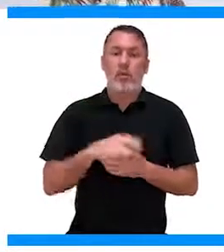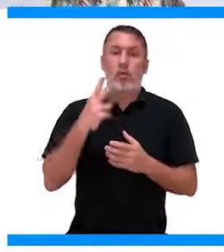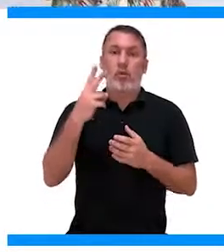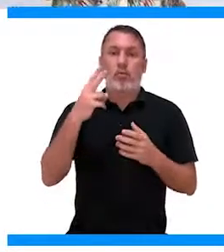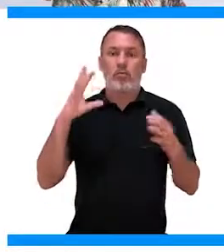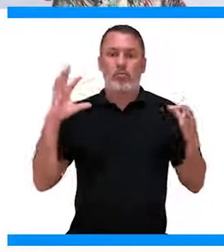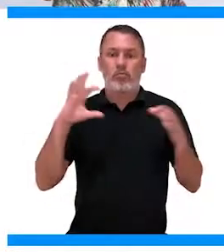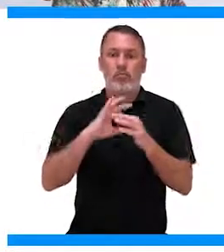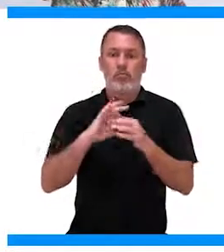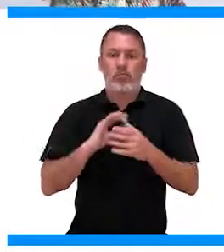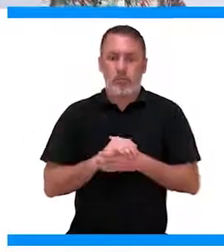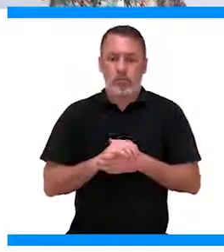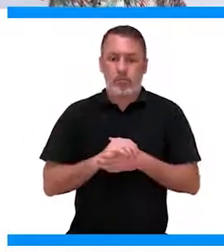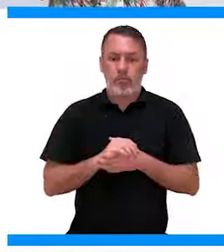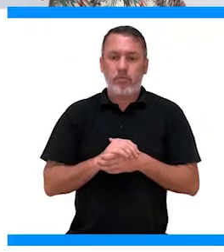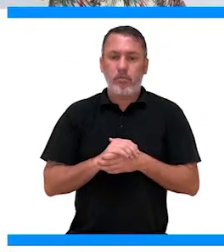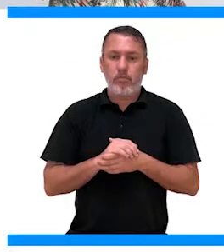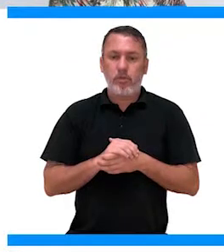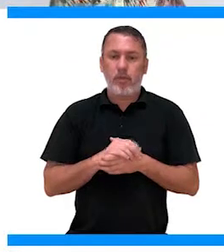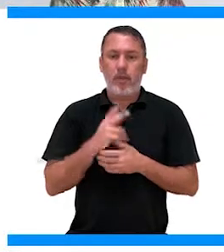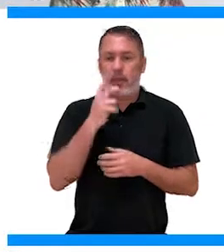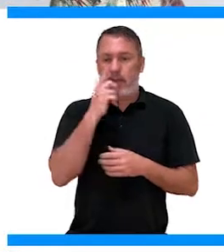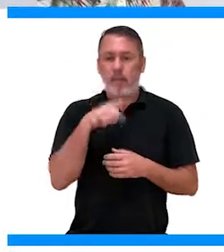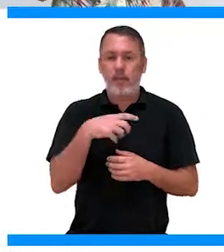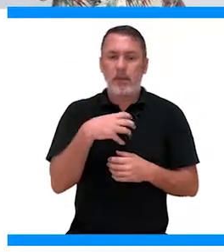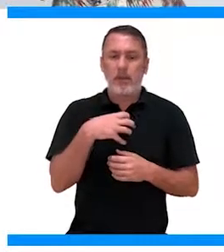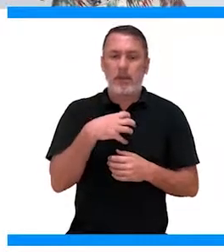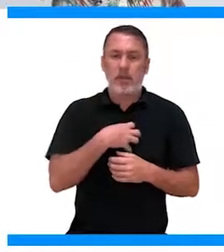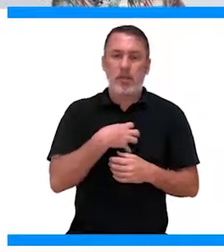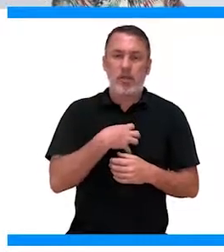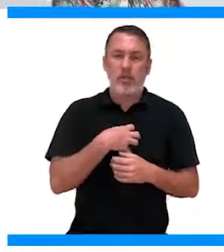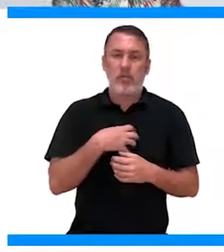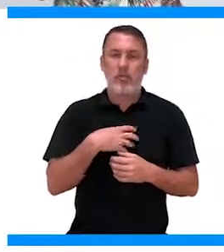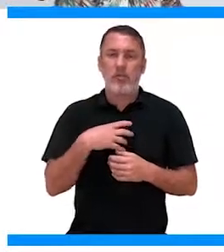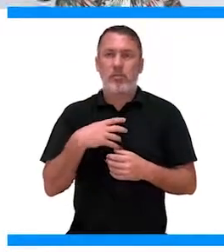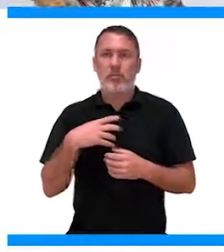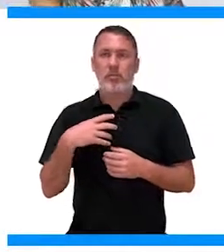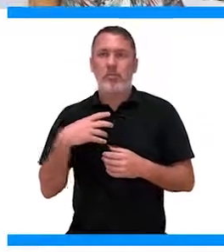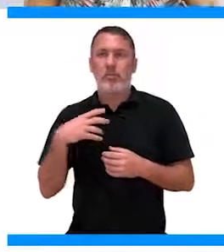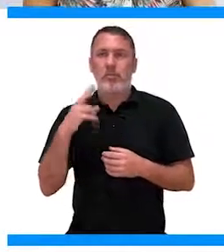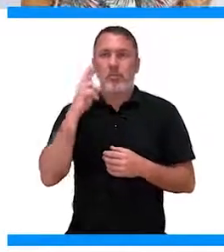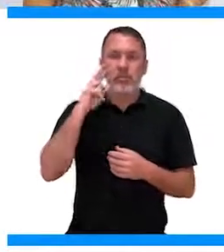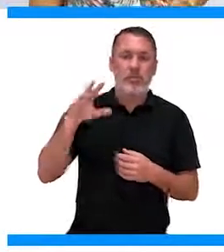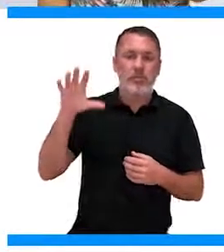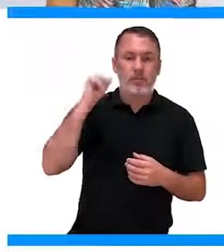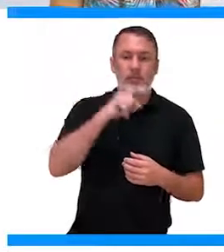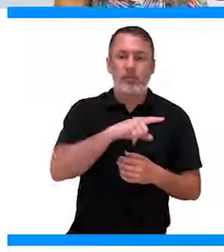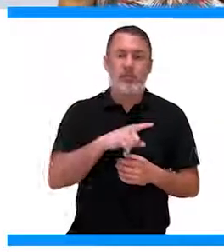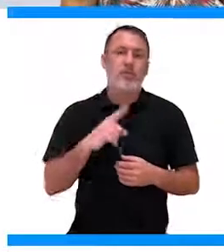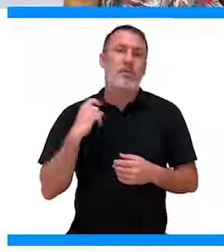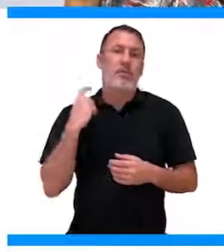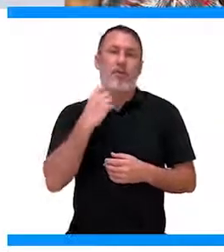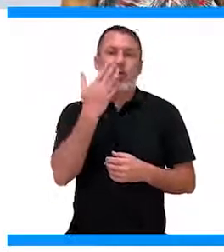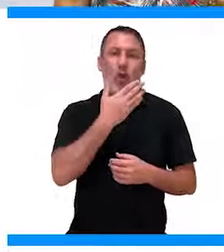aí situações de sentidos, né? E sensações, sentimentos. Perfume doce ou